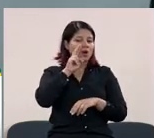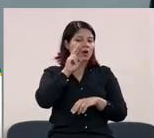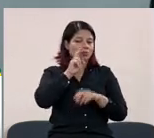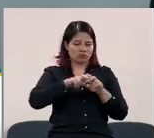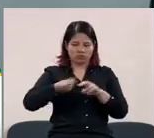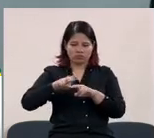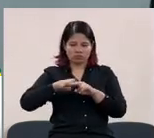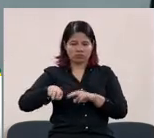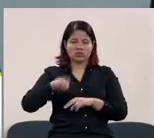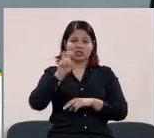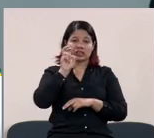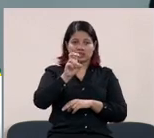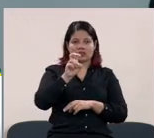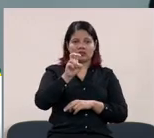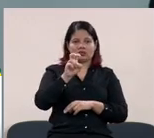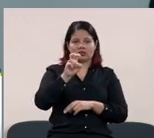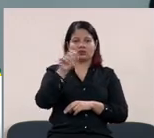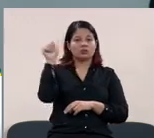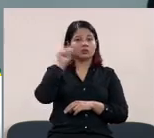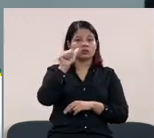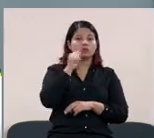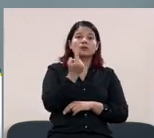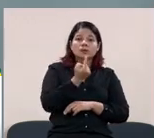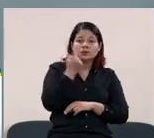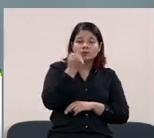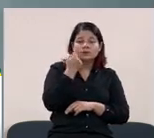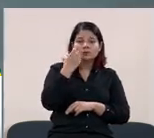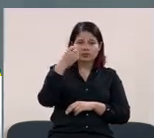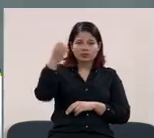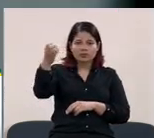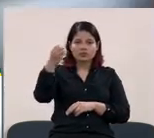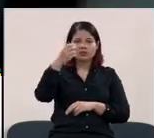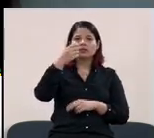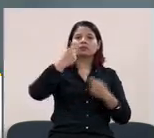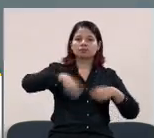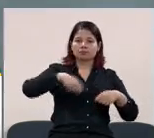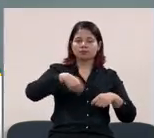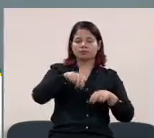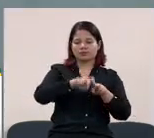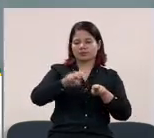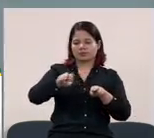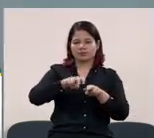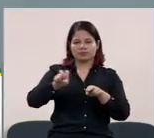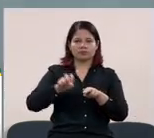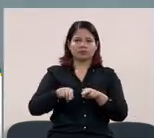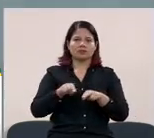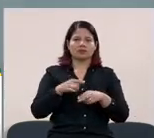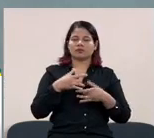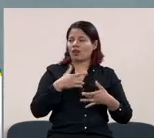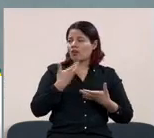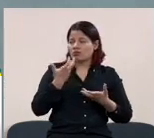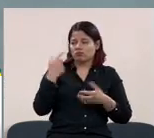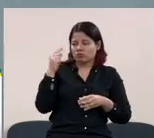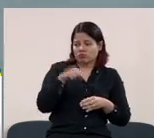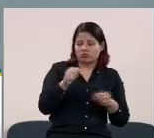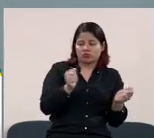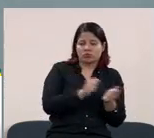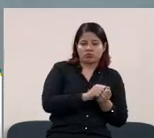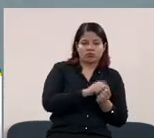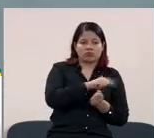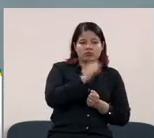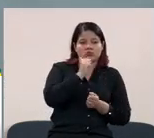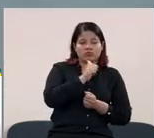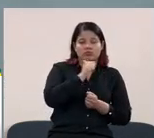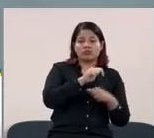ônibus, que aquela mulher que viaja desacompanhada possa ter um lugar que ela sinta vontade ao lado de outra mulher.